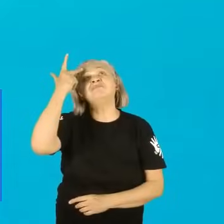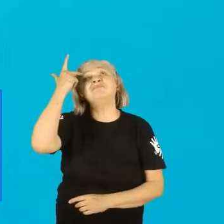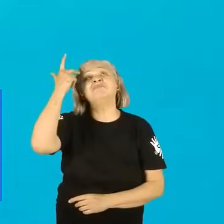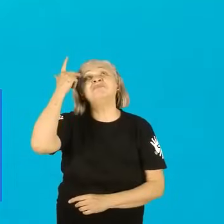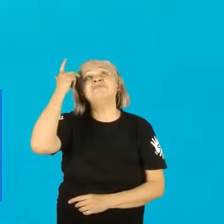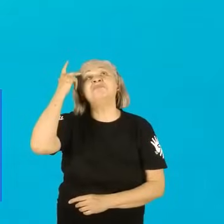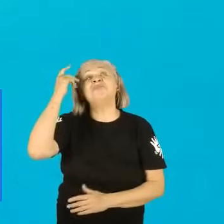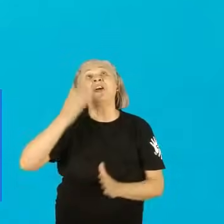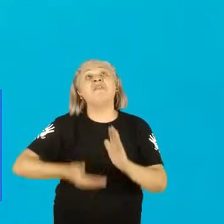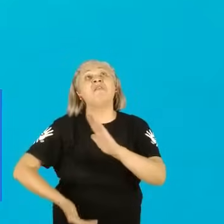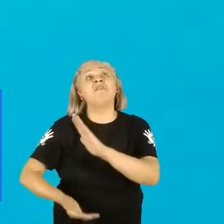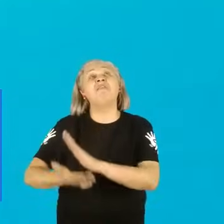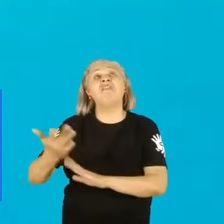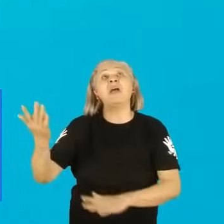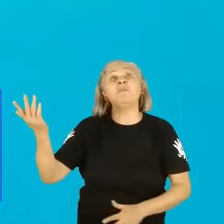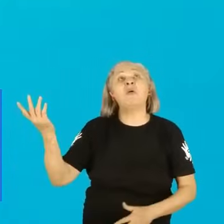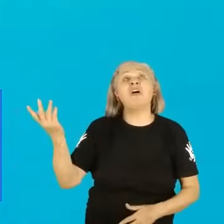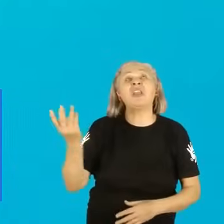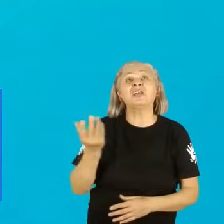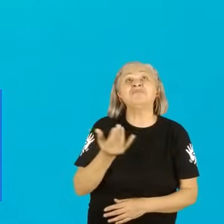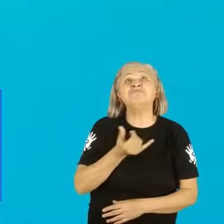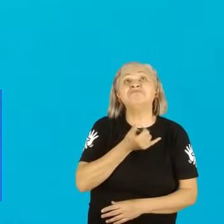uma experiência inesquecível.